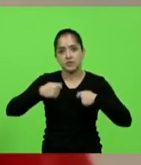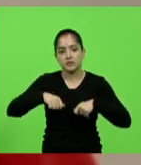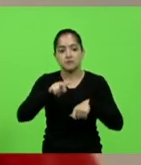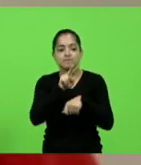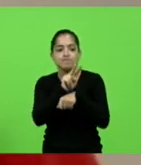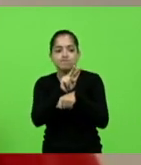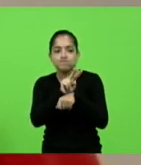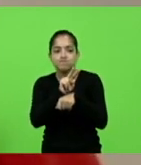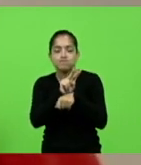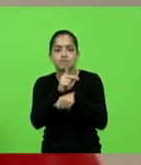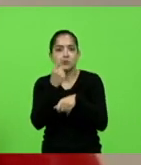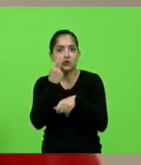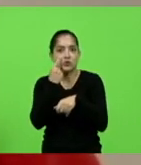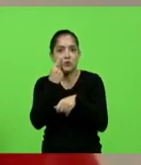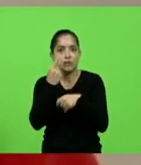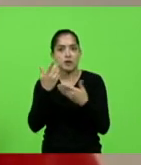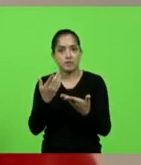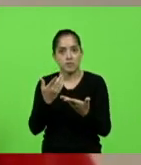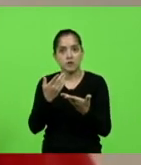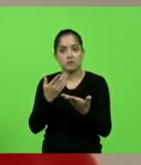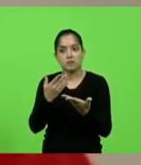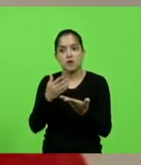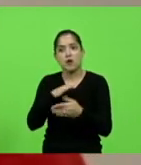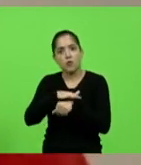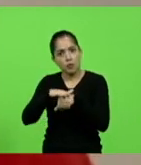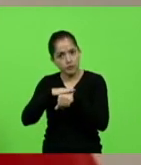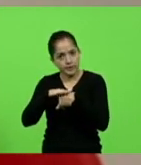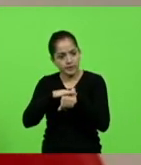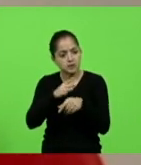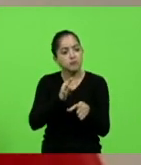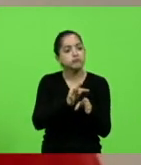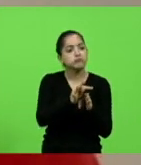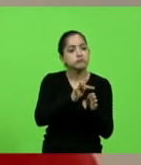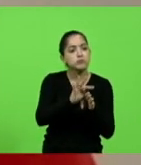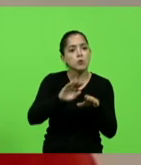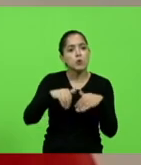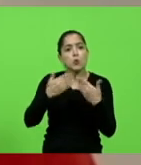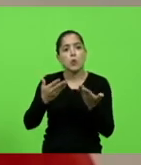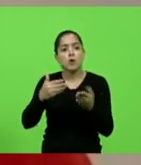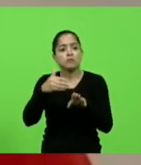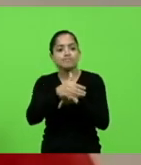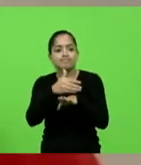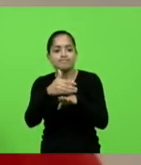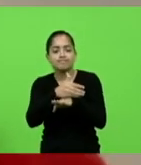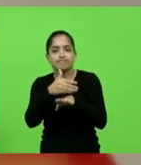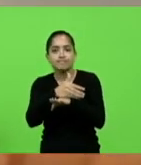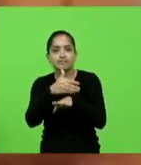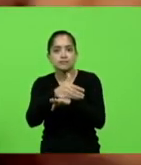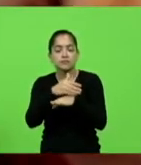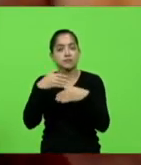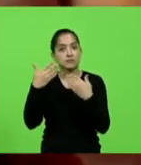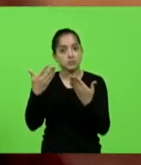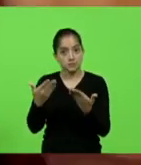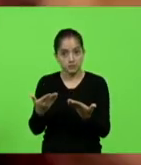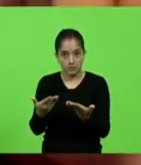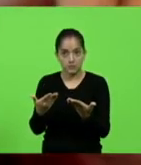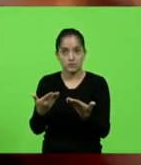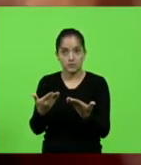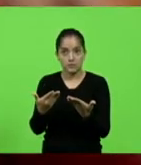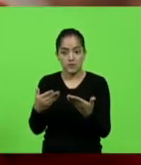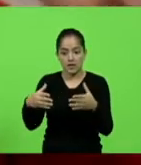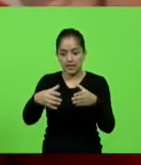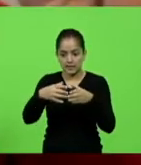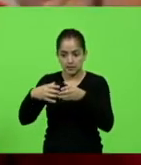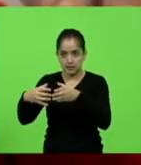Então, eu sugiro conversar com os conselheiros tutelares. Qual o acesso que esses conselheiros tutelares têm a essa elite?